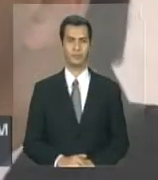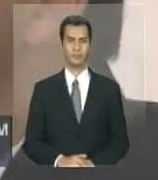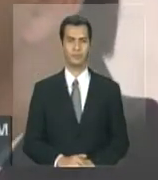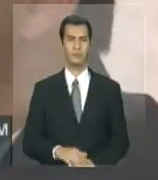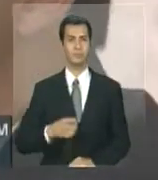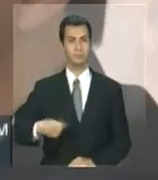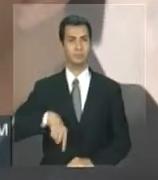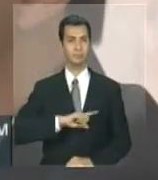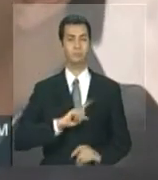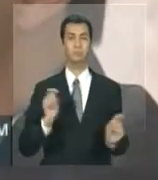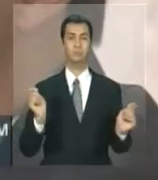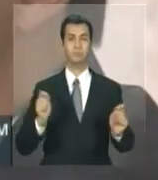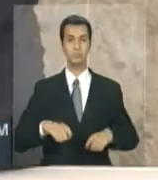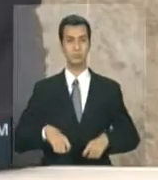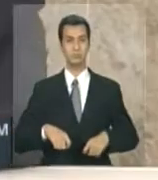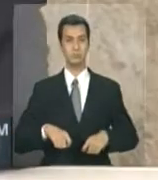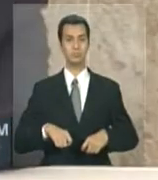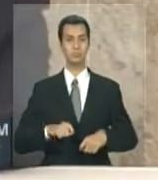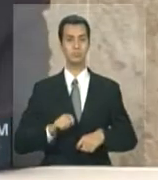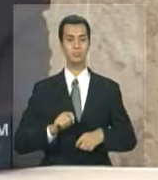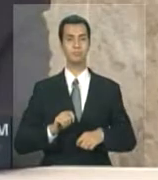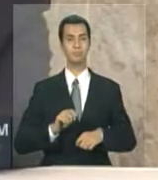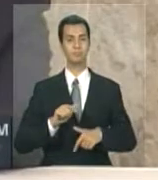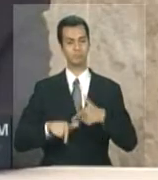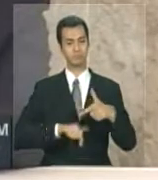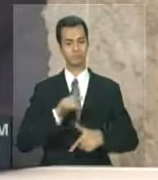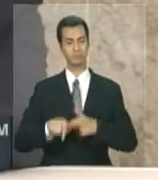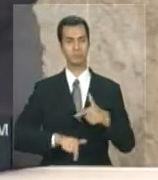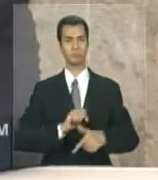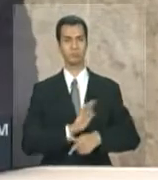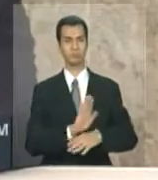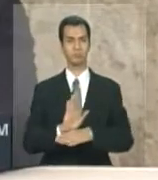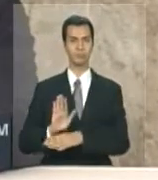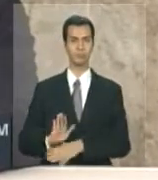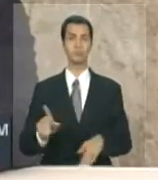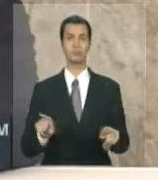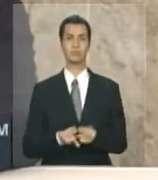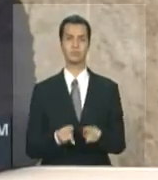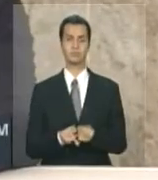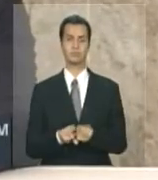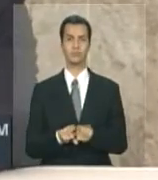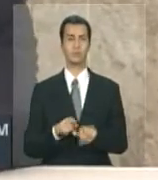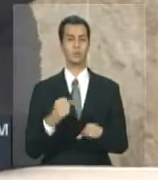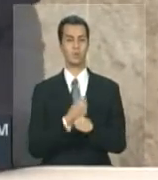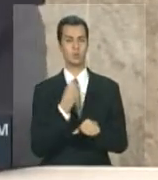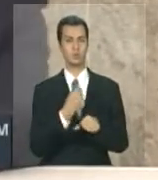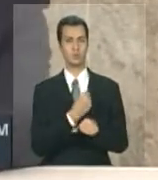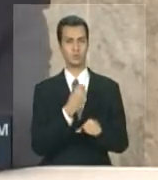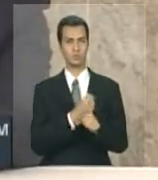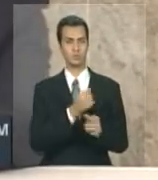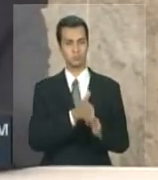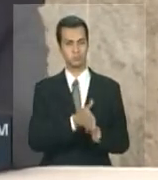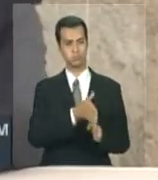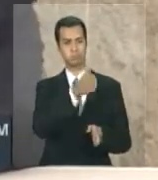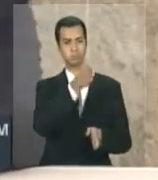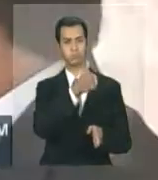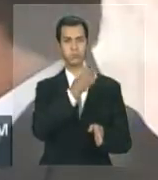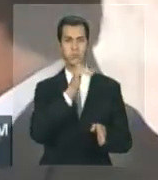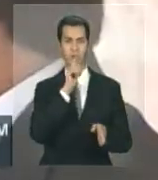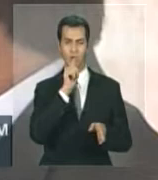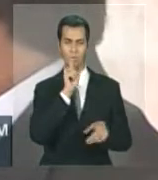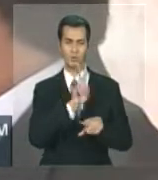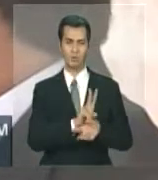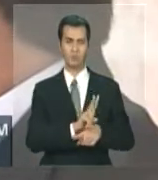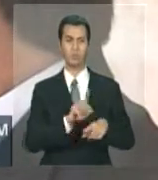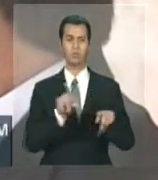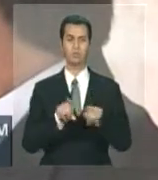possamos desenvolver esses trabalhos, acelerarmos as obras das barragens, priorizarmos as questões de